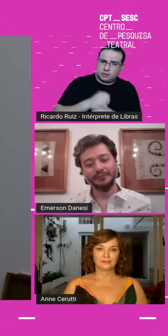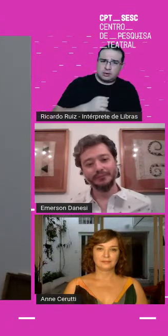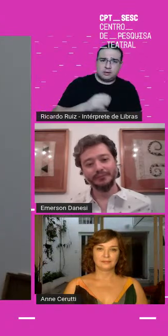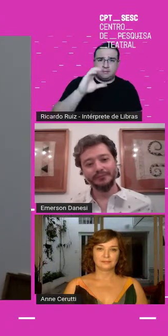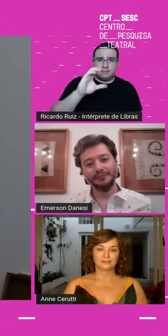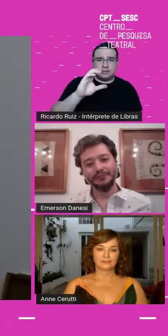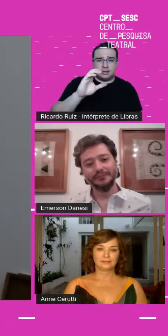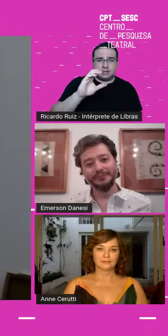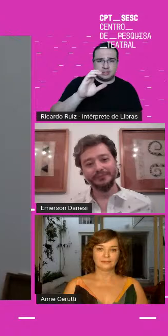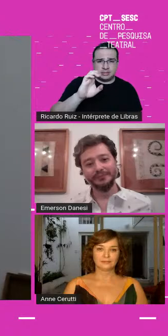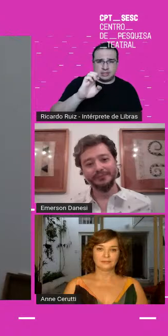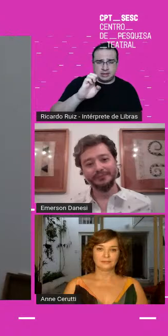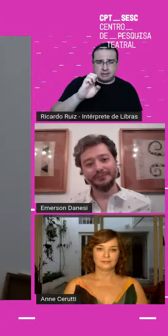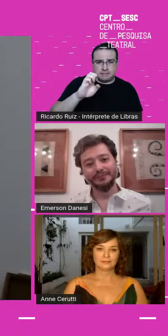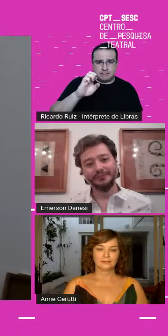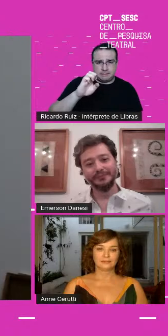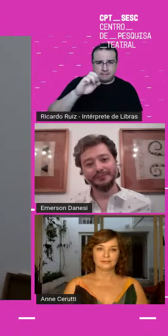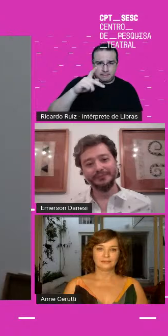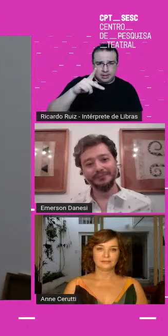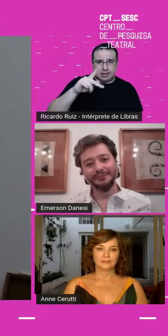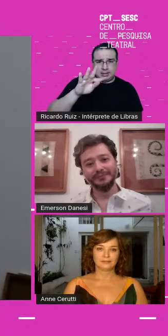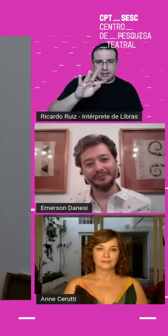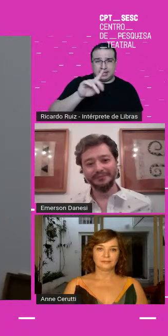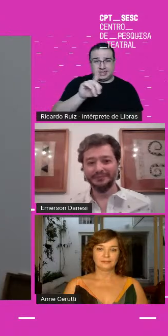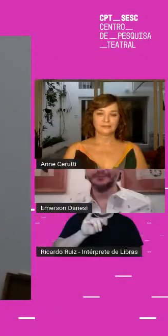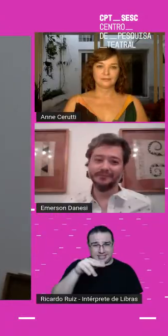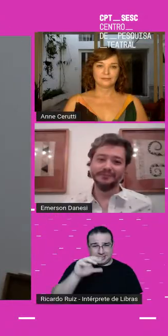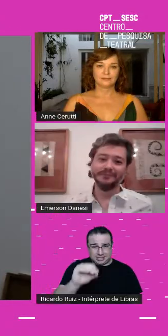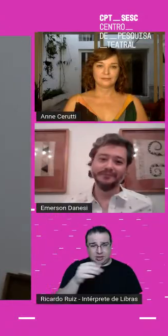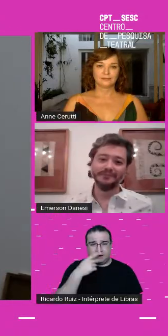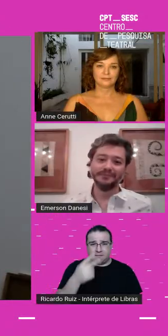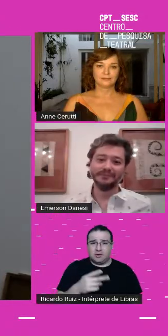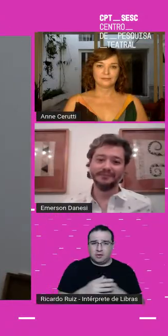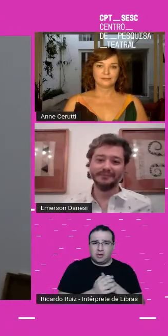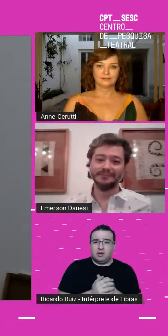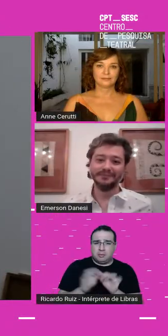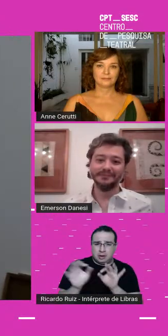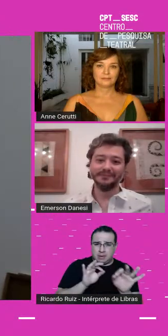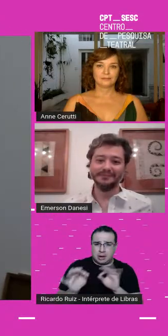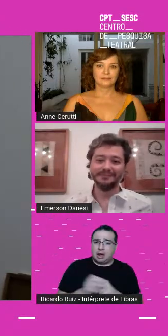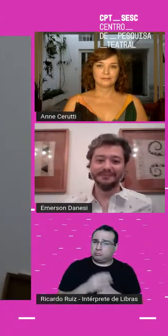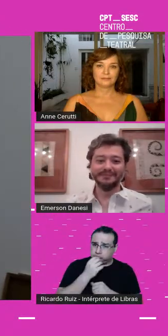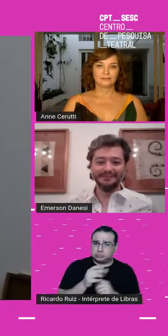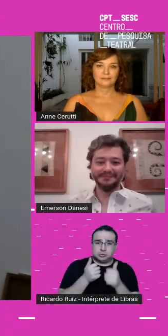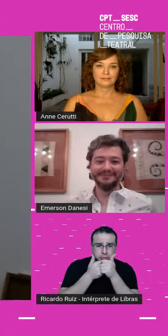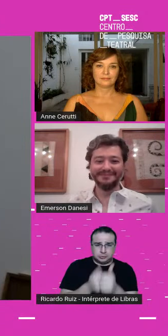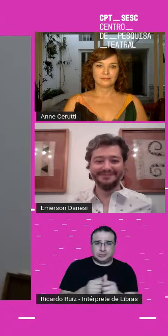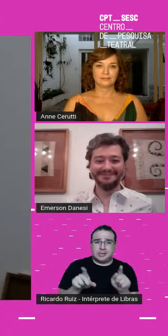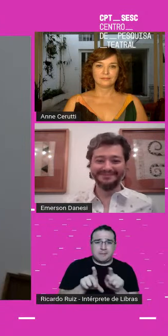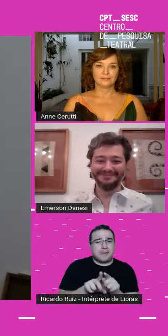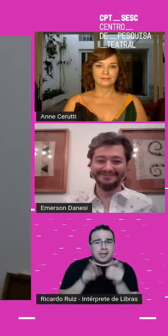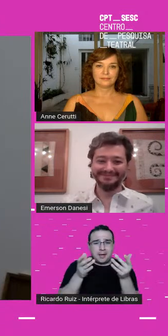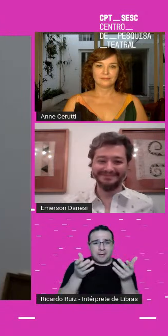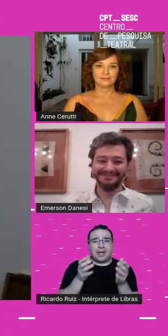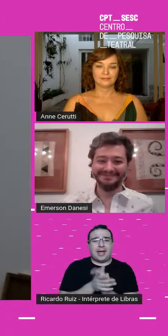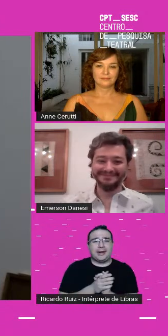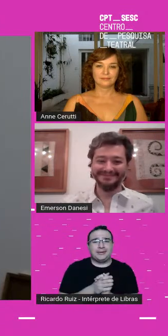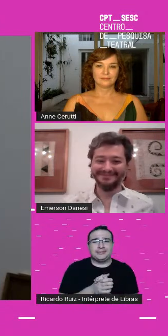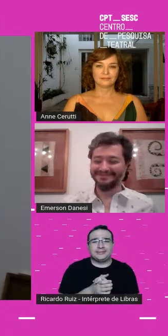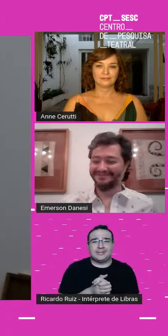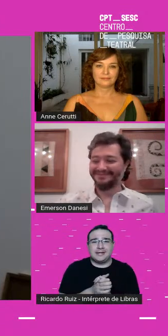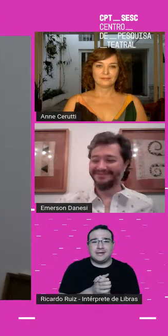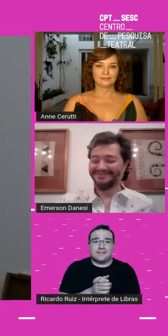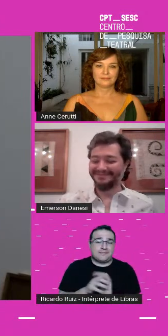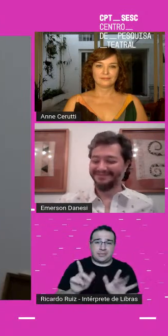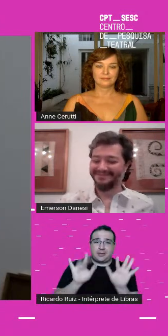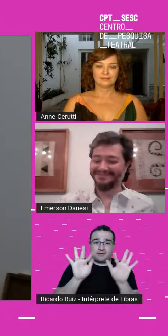CPTzinho. E ela estava se preparando para fazer, eu falei, ah, eu vou fazer também. E